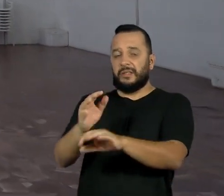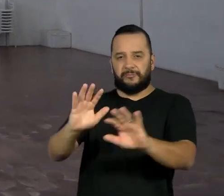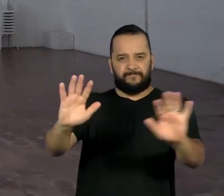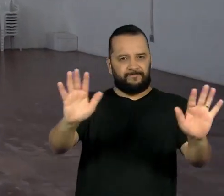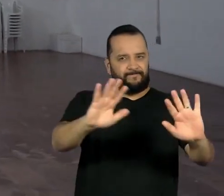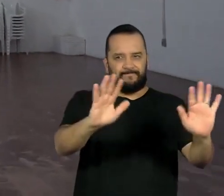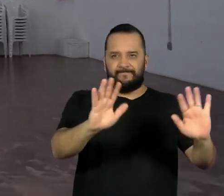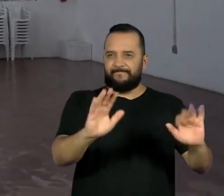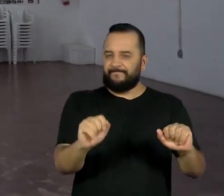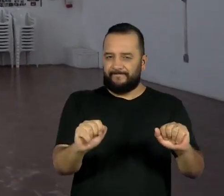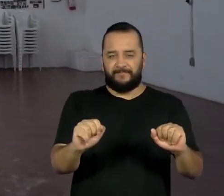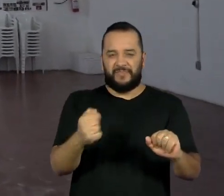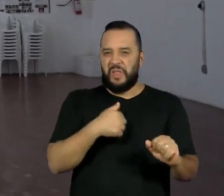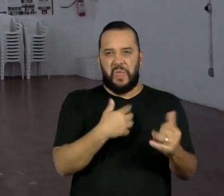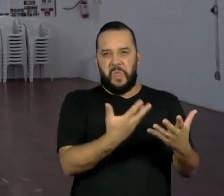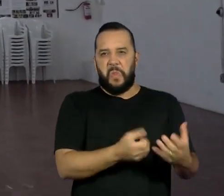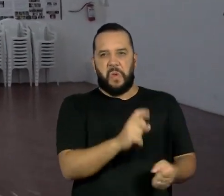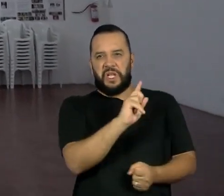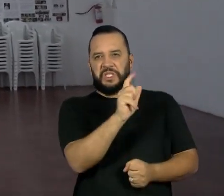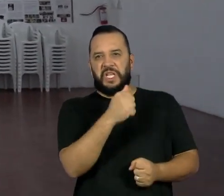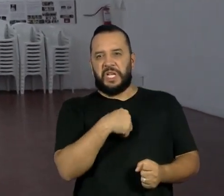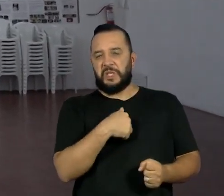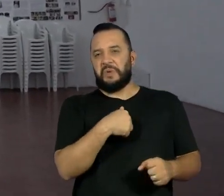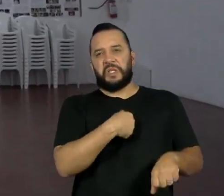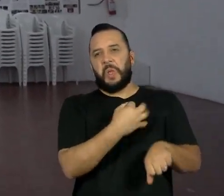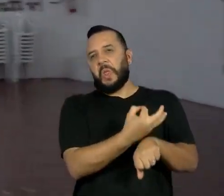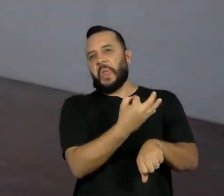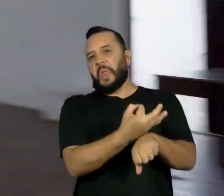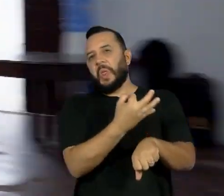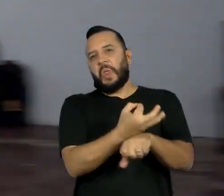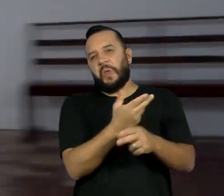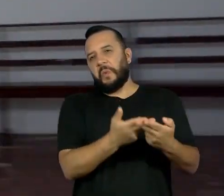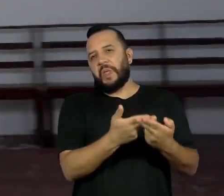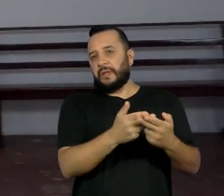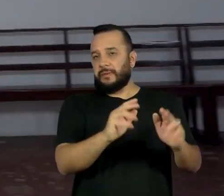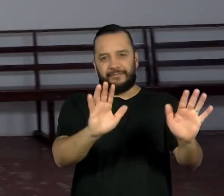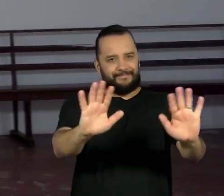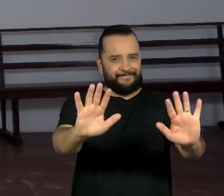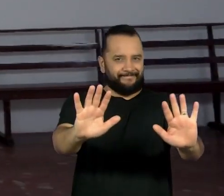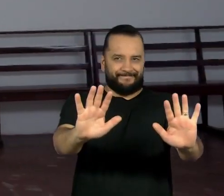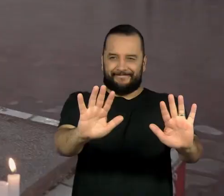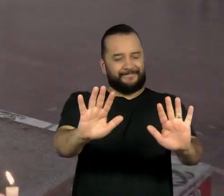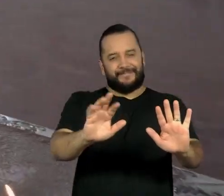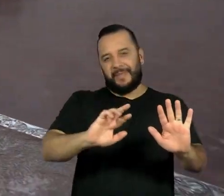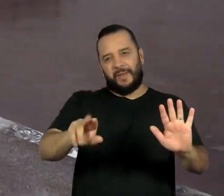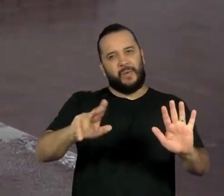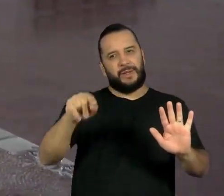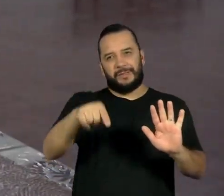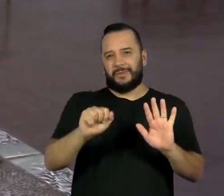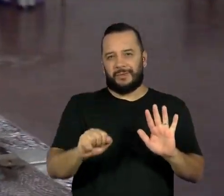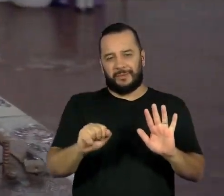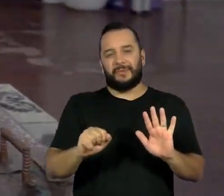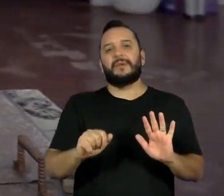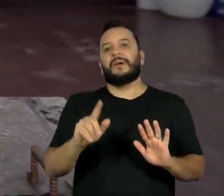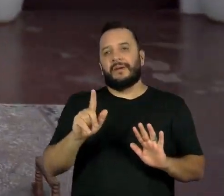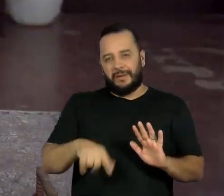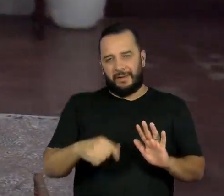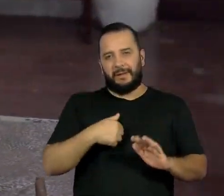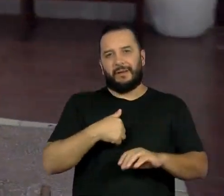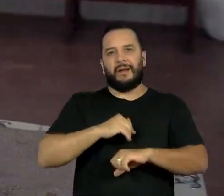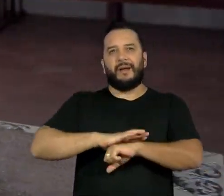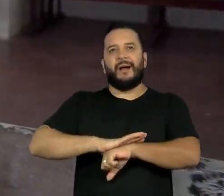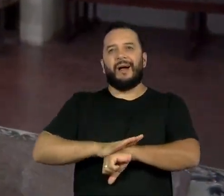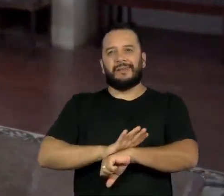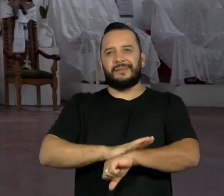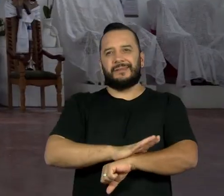não aceito, eu não compactuo, mas eu tolero. Não é esse o caminho. Seria mesmo um racismo,